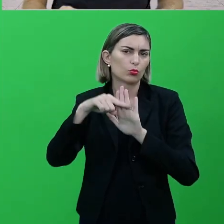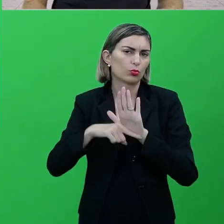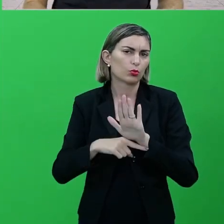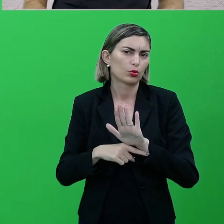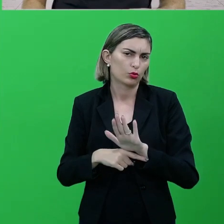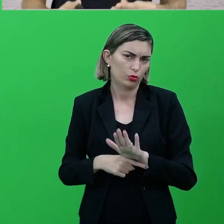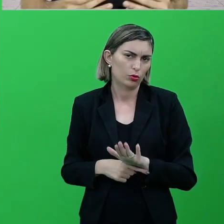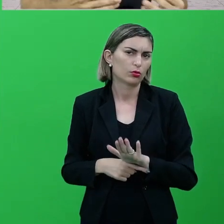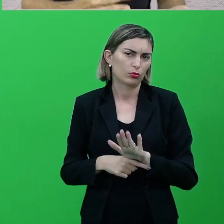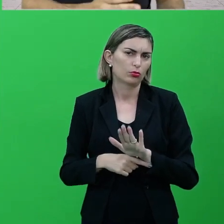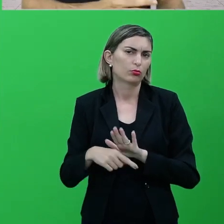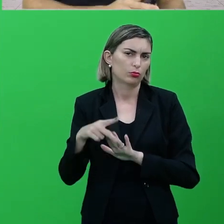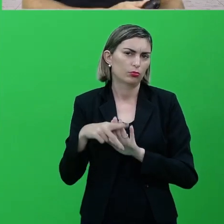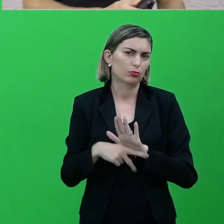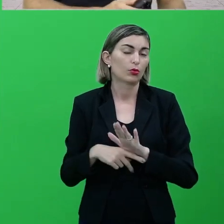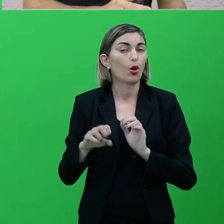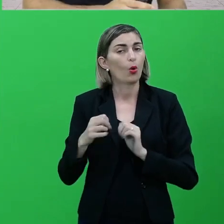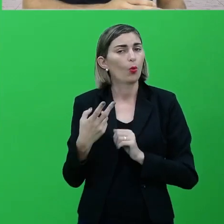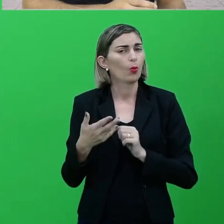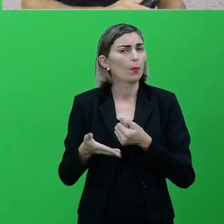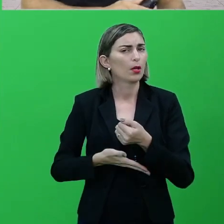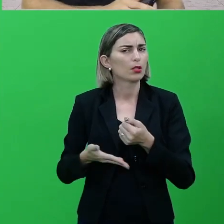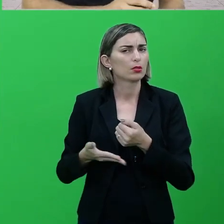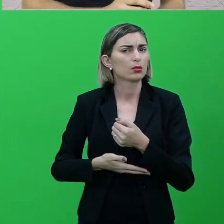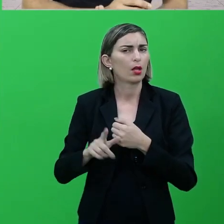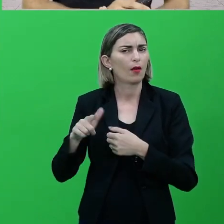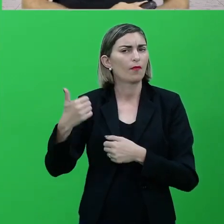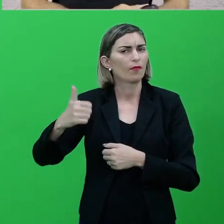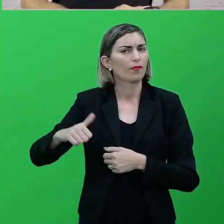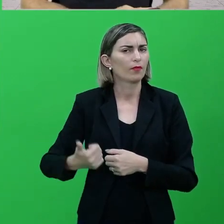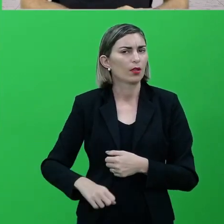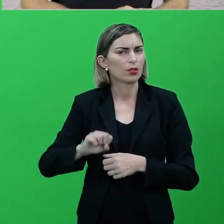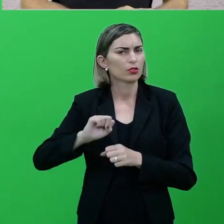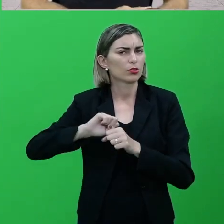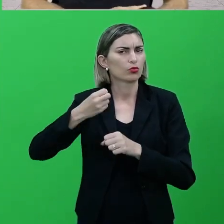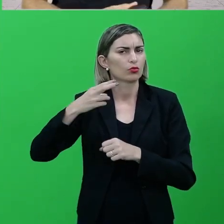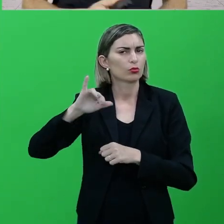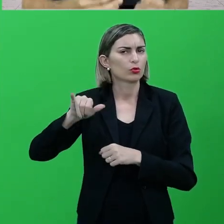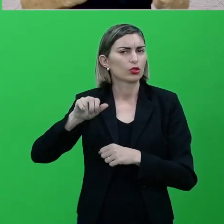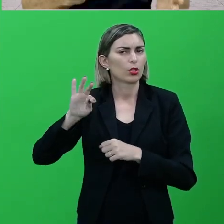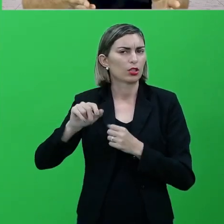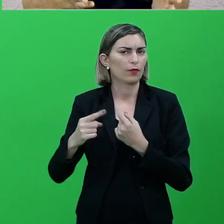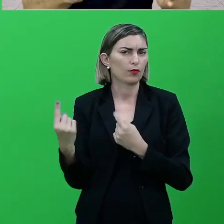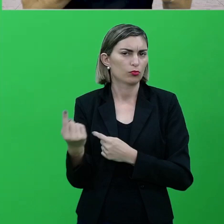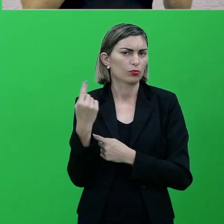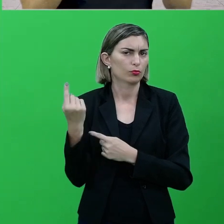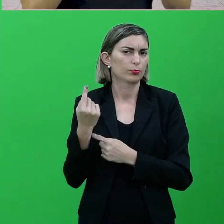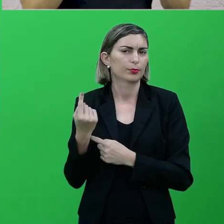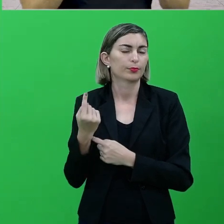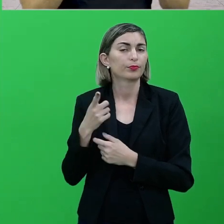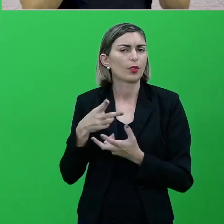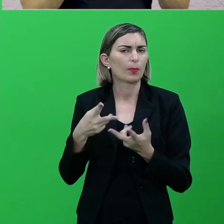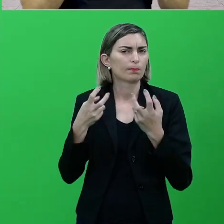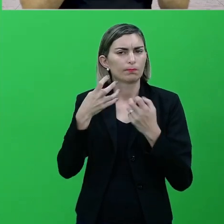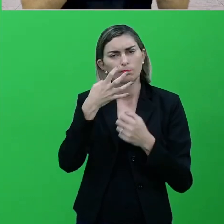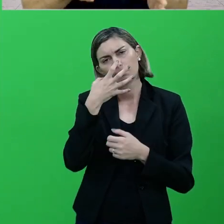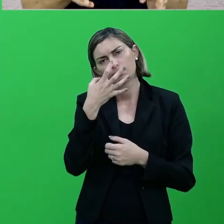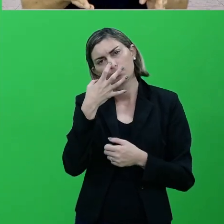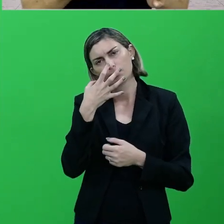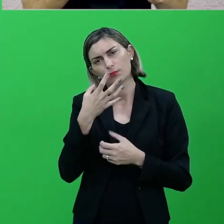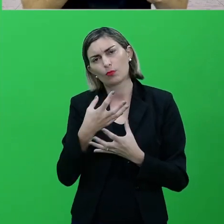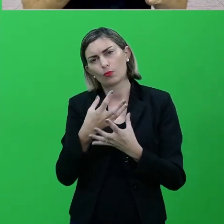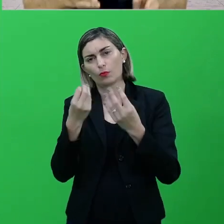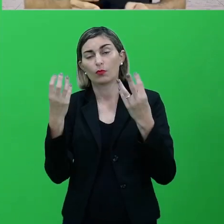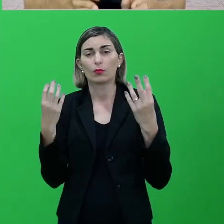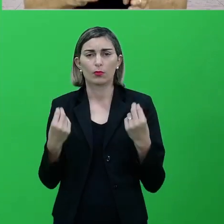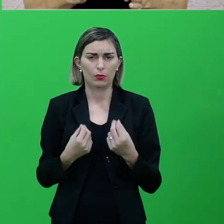pela organização ou se foram baseados em uma avaliação subjetiva isolada. Então, observe, em